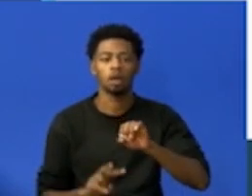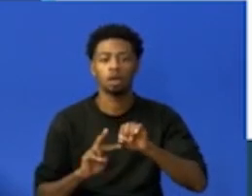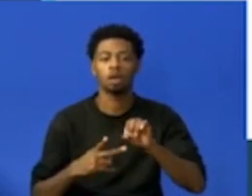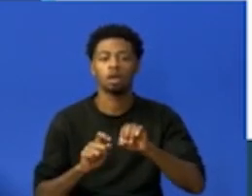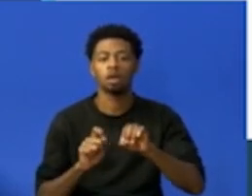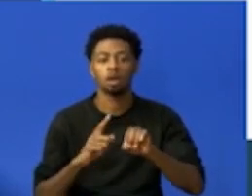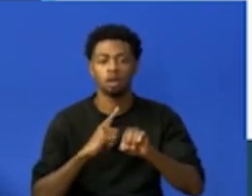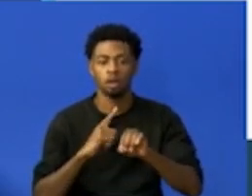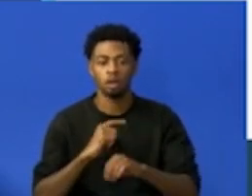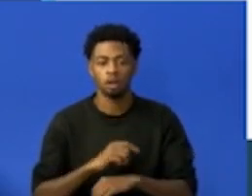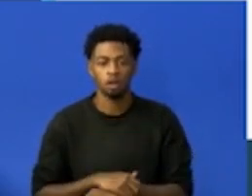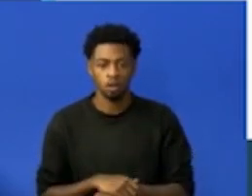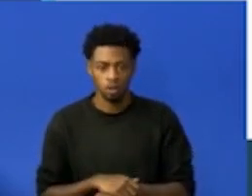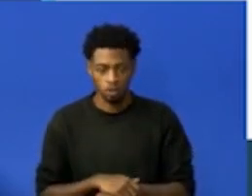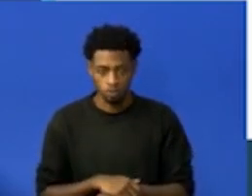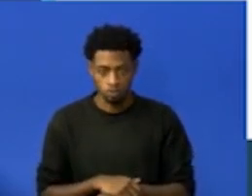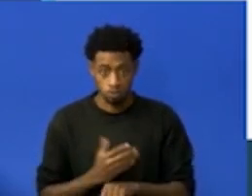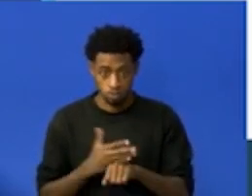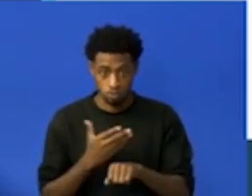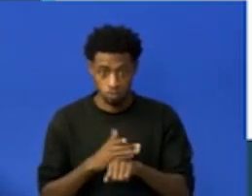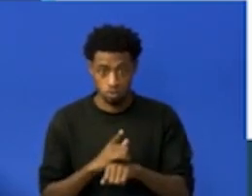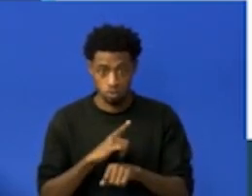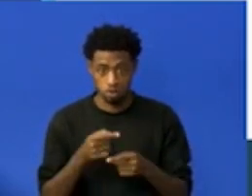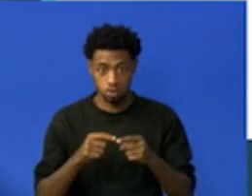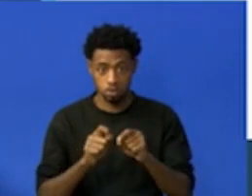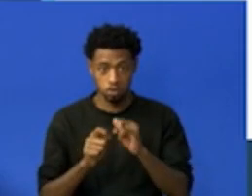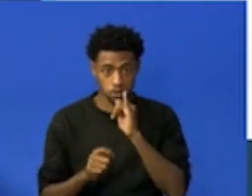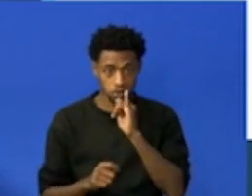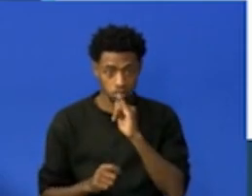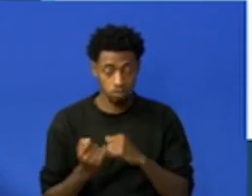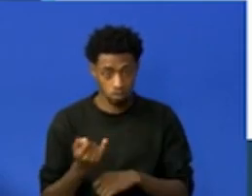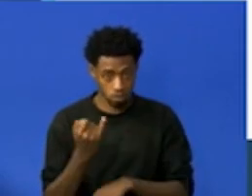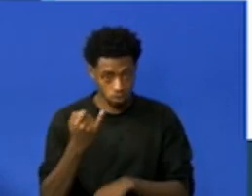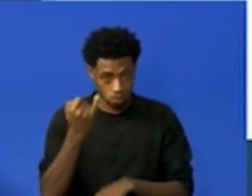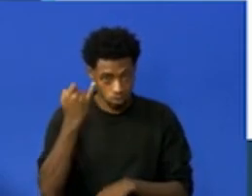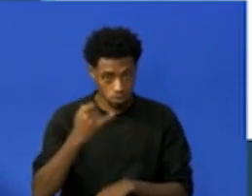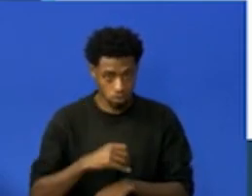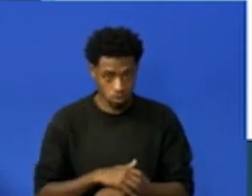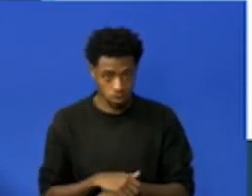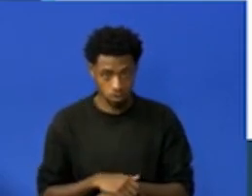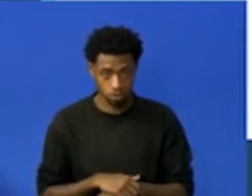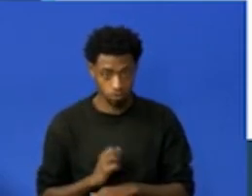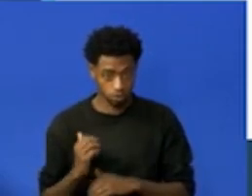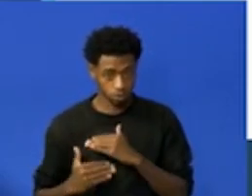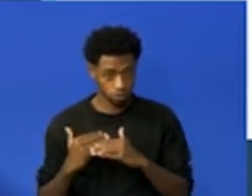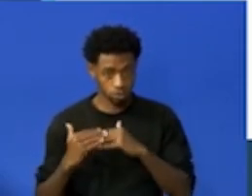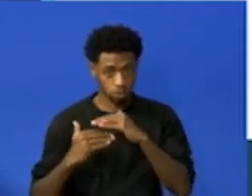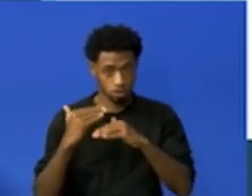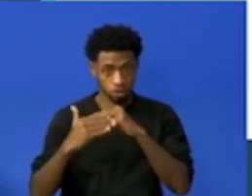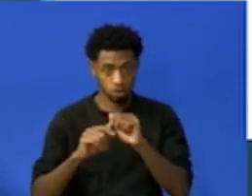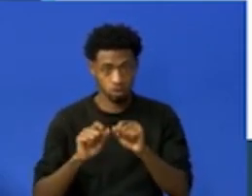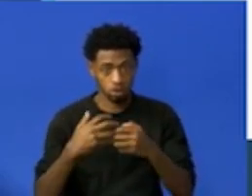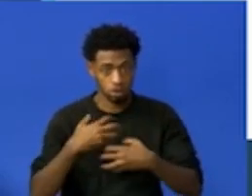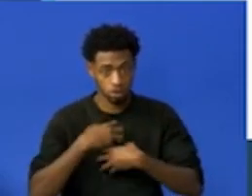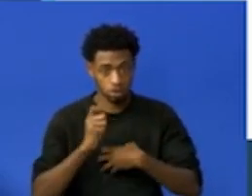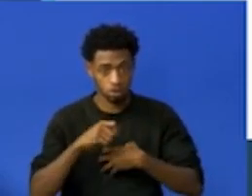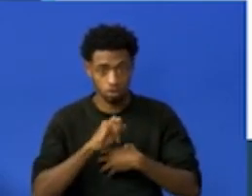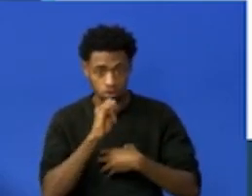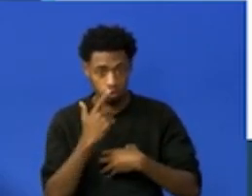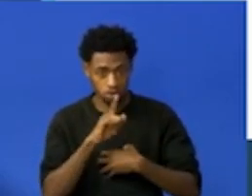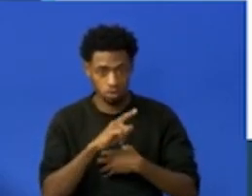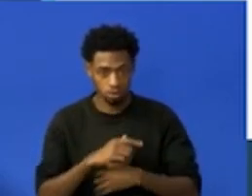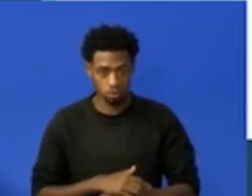físico aeróbico? É um treinamento que vai estar relacionado principalmente com o desenvolvimento da capacidade